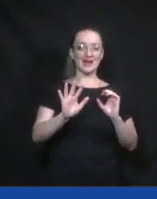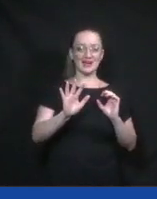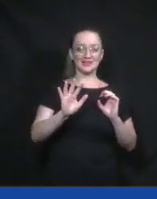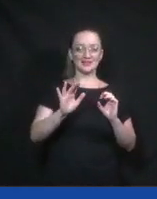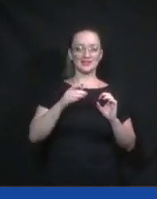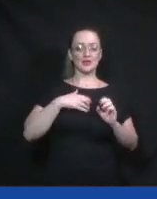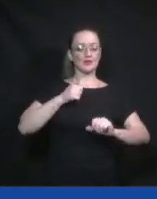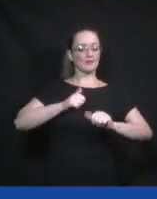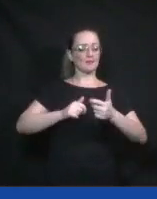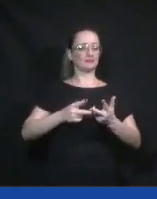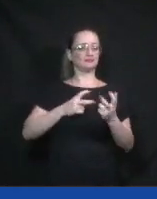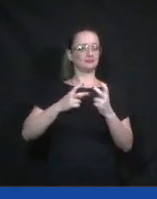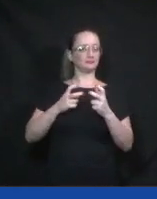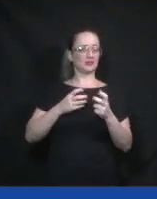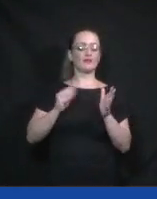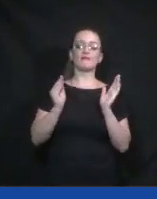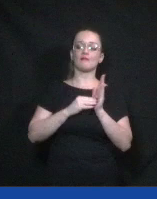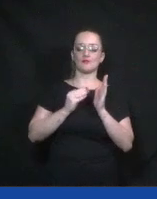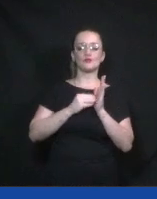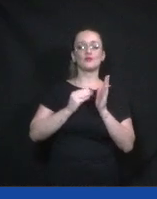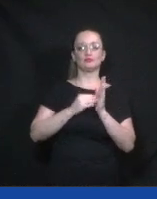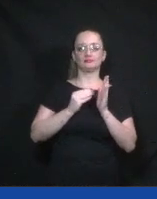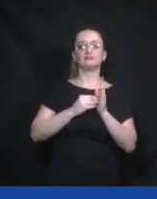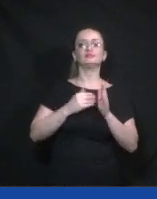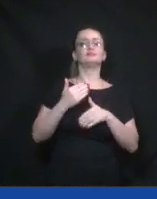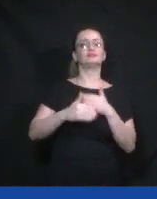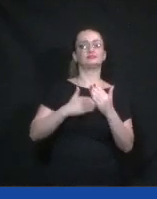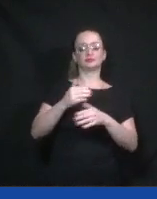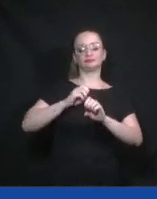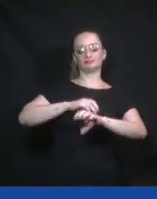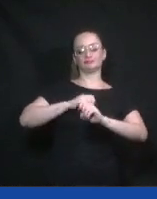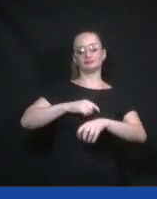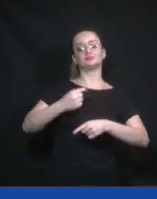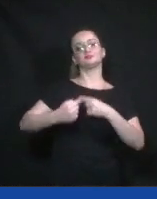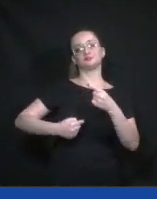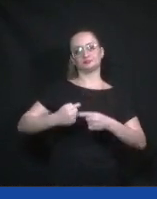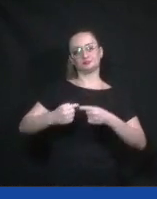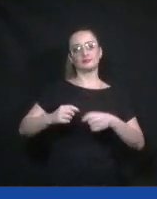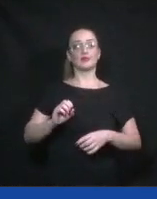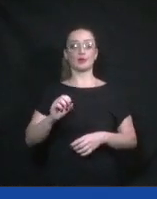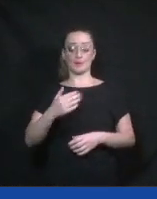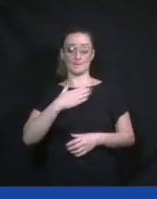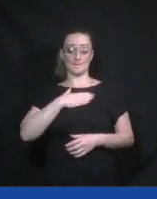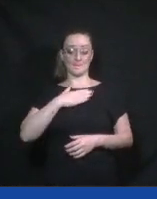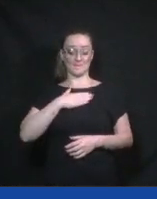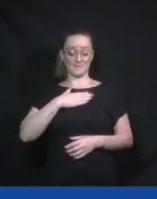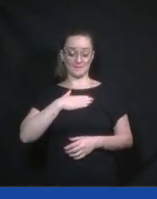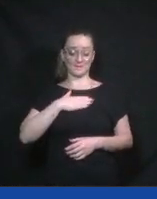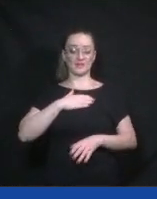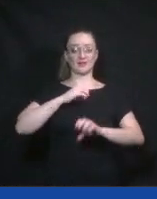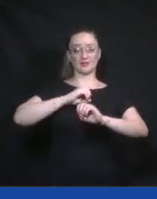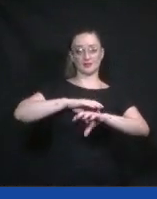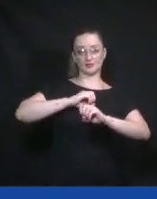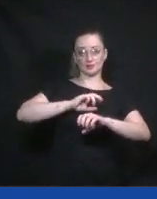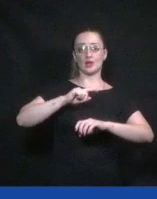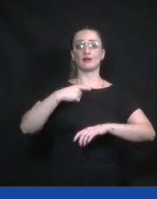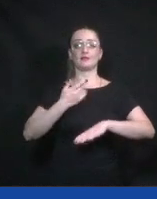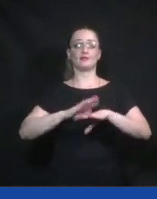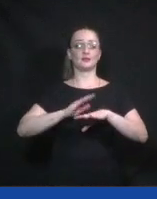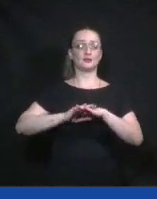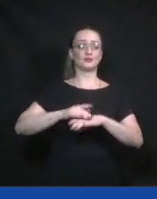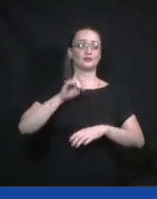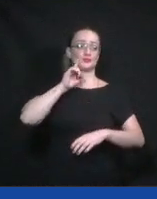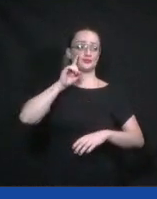minha avaliação hoje foram deficitárias no processo de educação Ou pelo menos a minha educação o exercício cotidiano